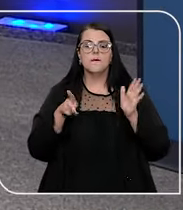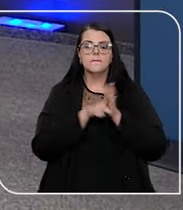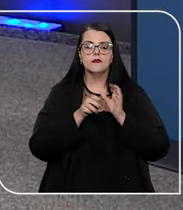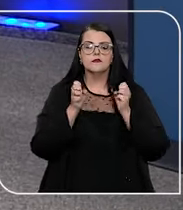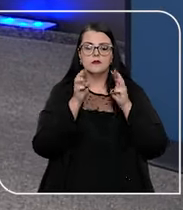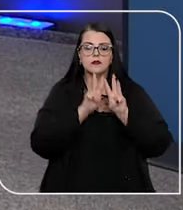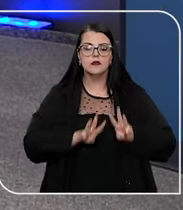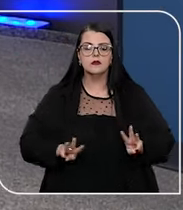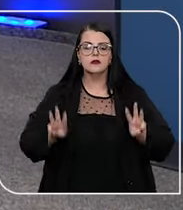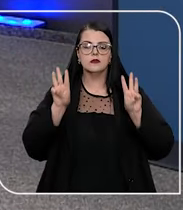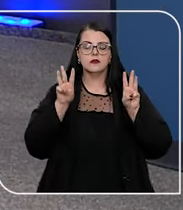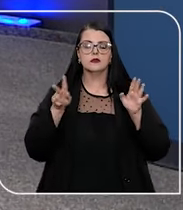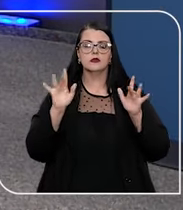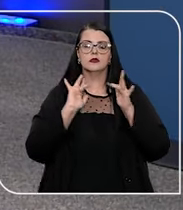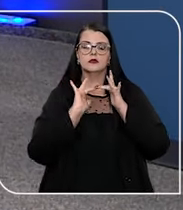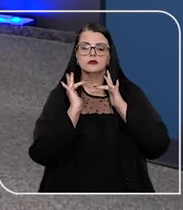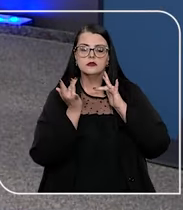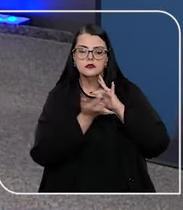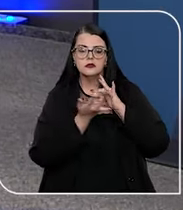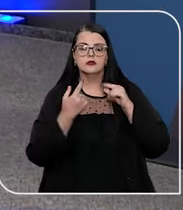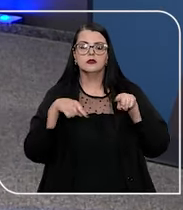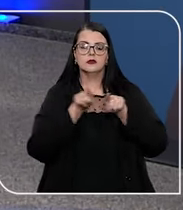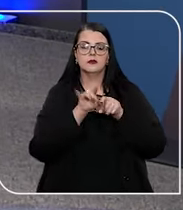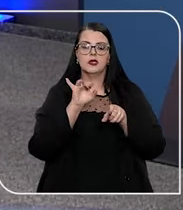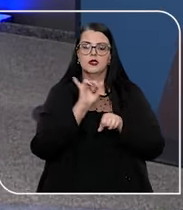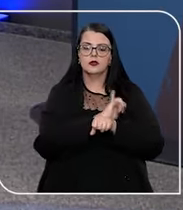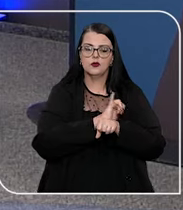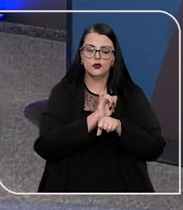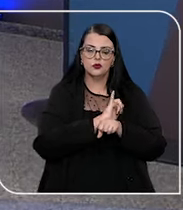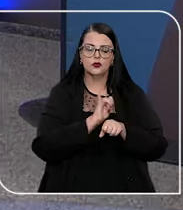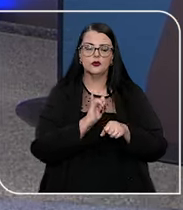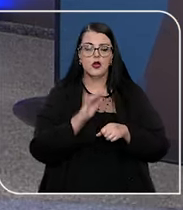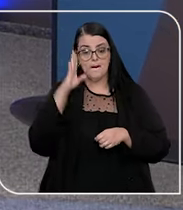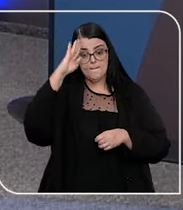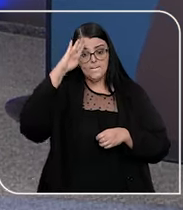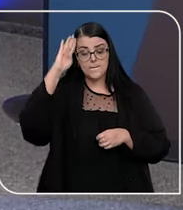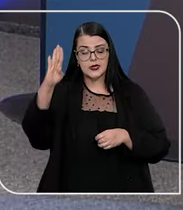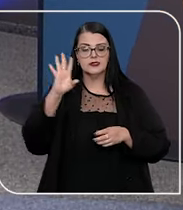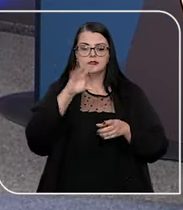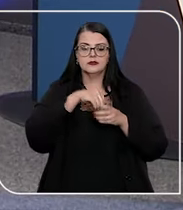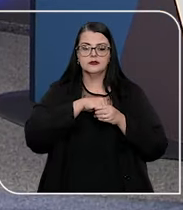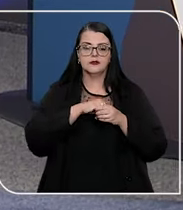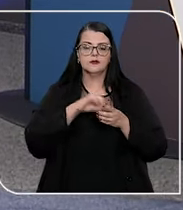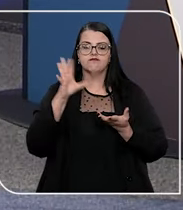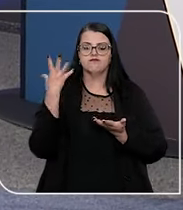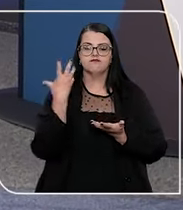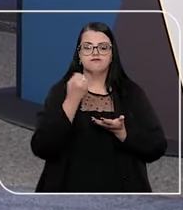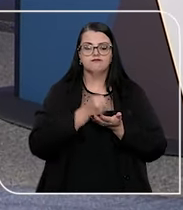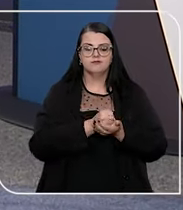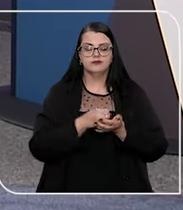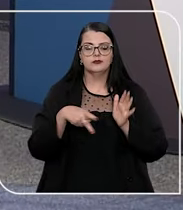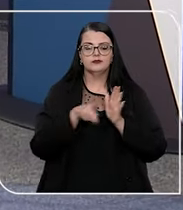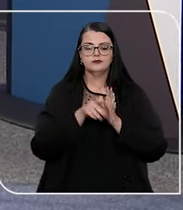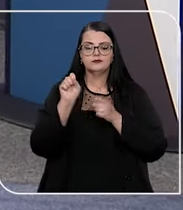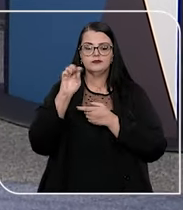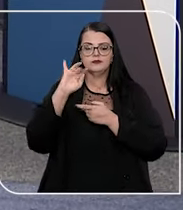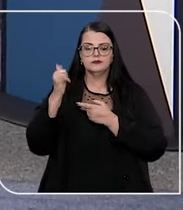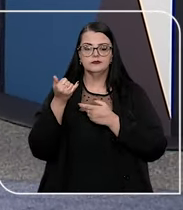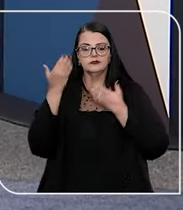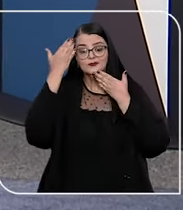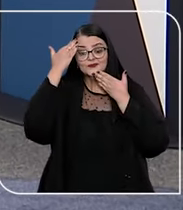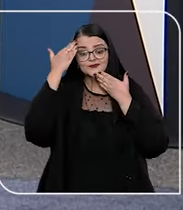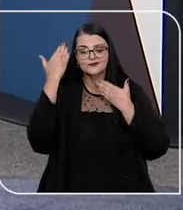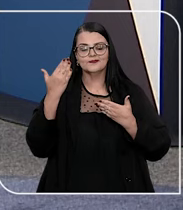do tribunal no site oficial nas redes sociais no YouTube e nas principais plataformas de áudio do